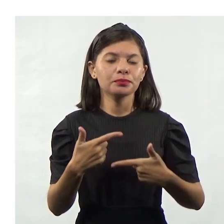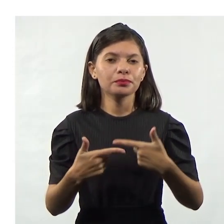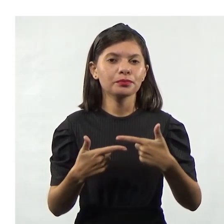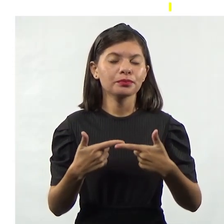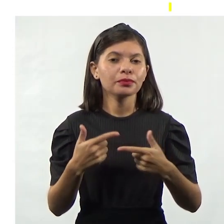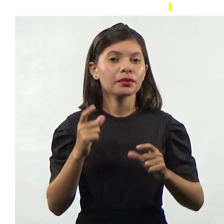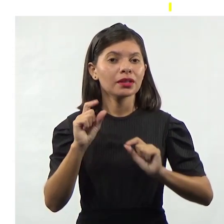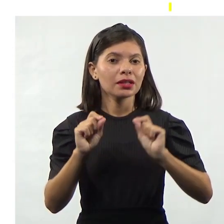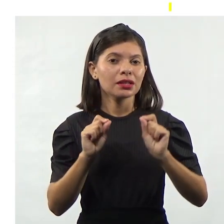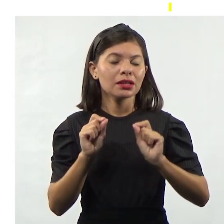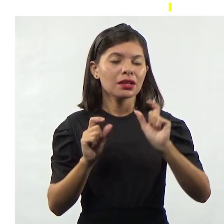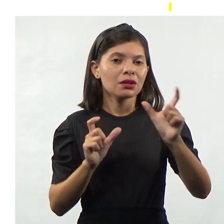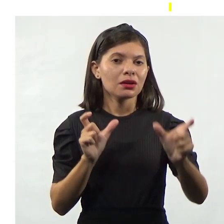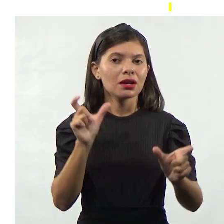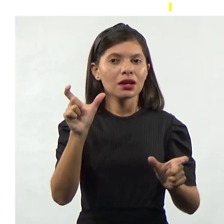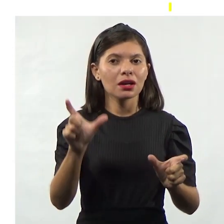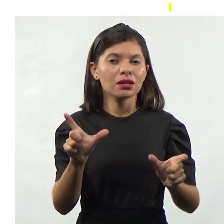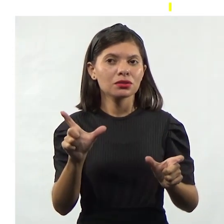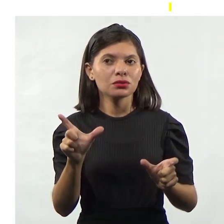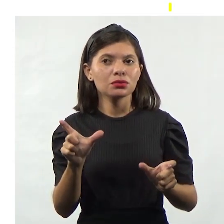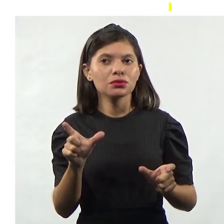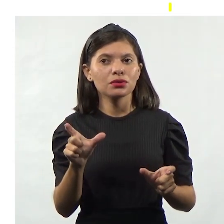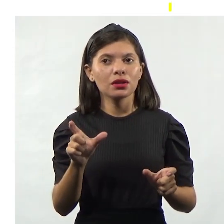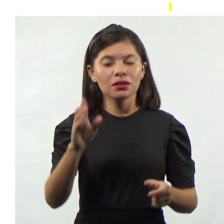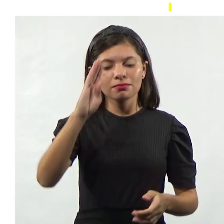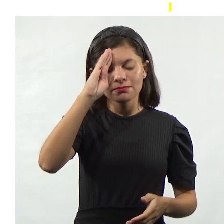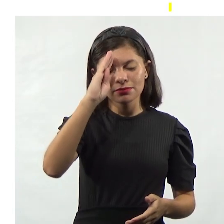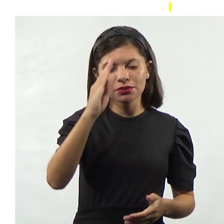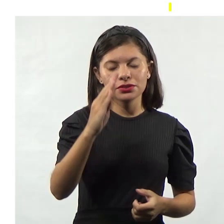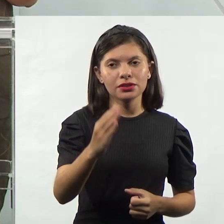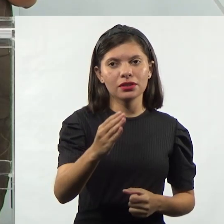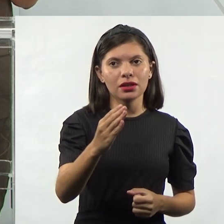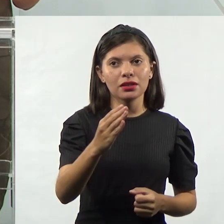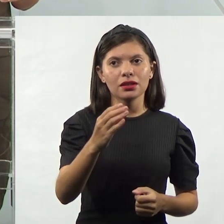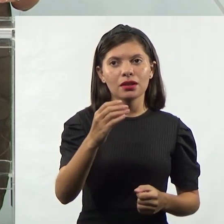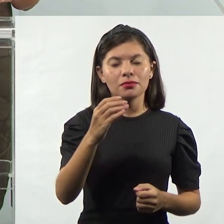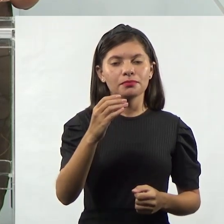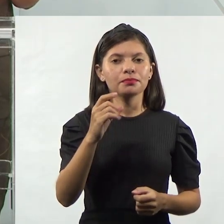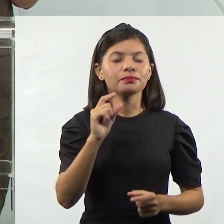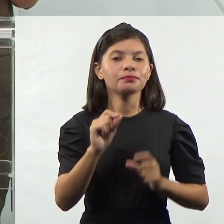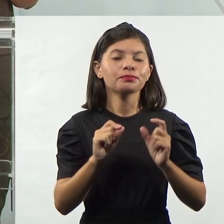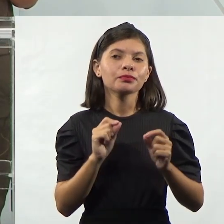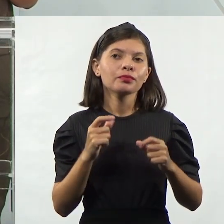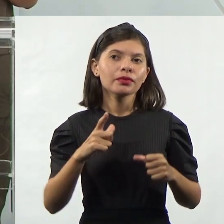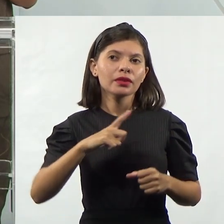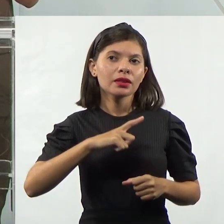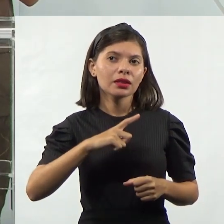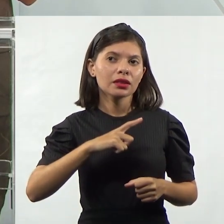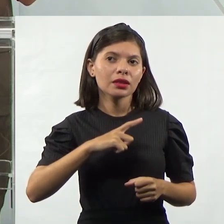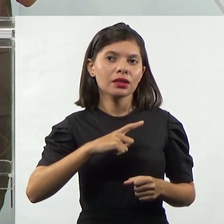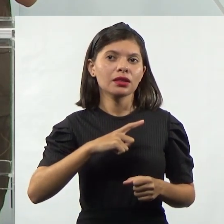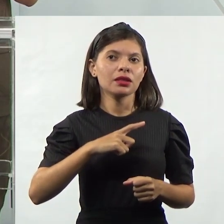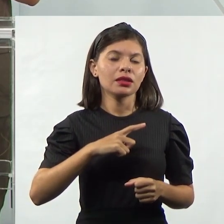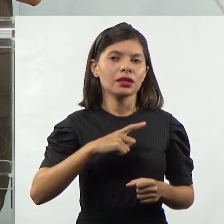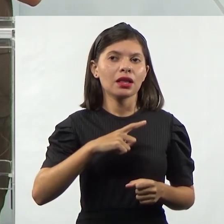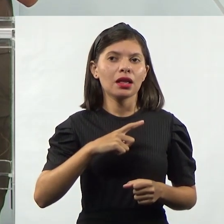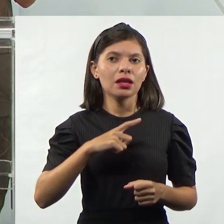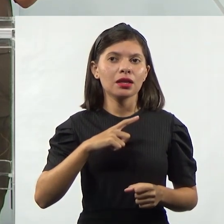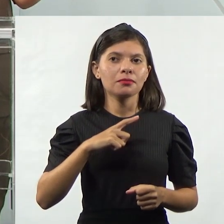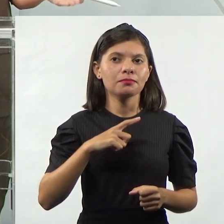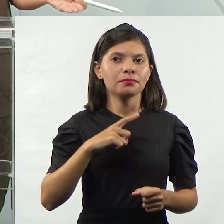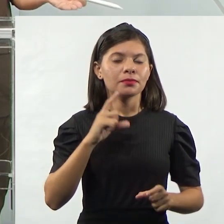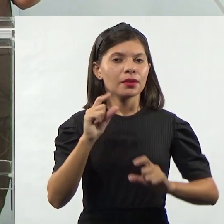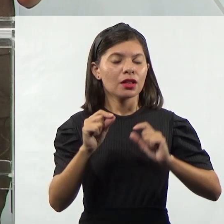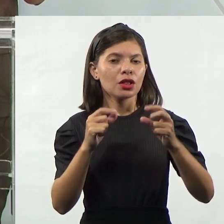exceções, como eu já mencionei aqui, são os casos de contratação direta, que é quando tem uma hipótese